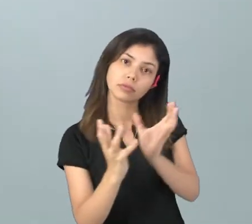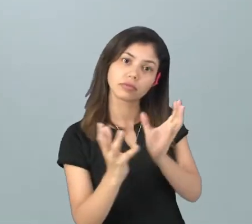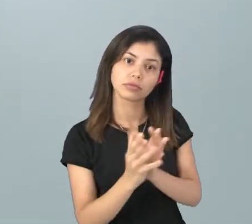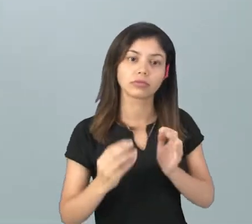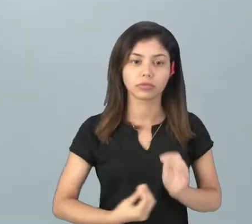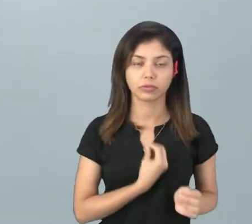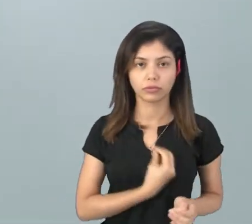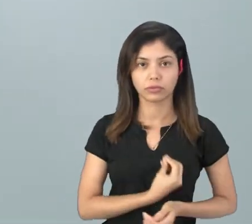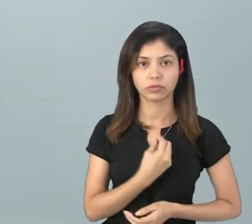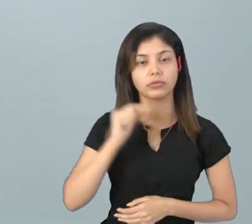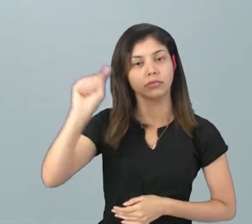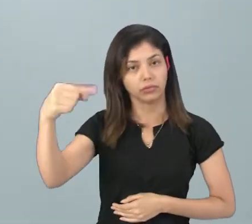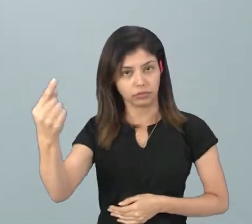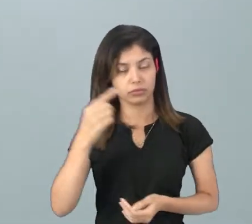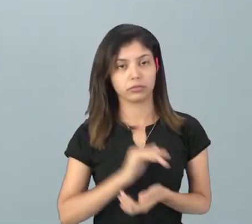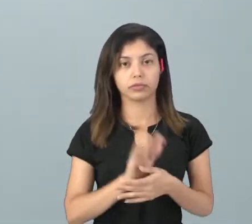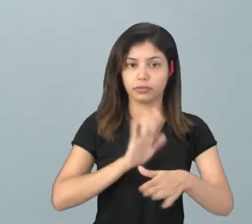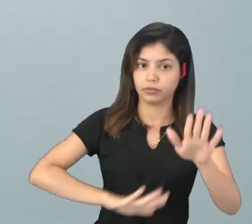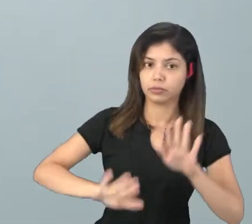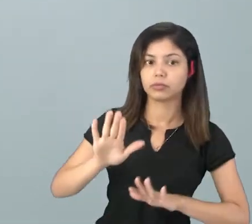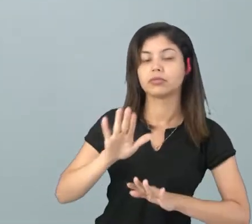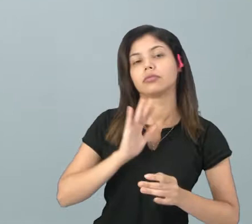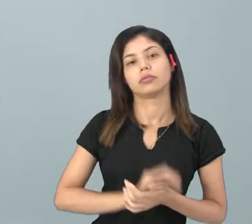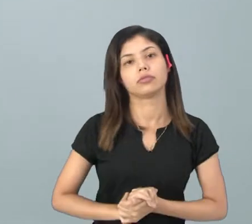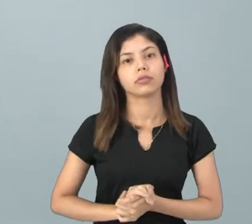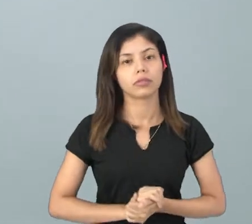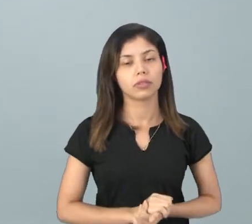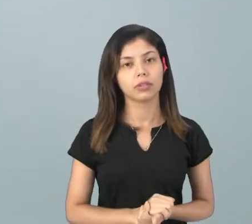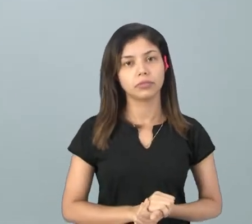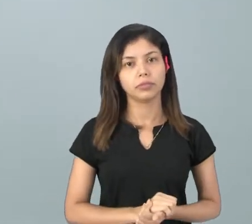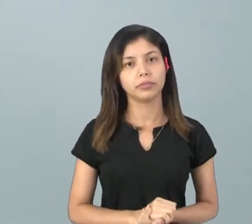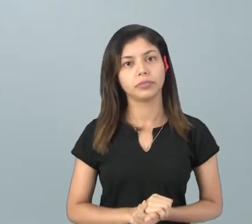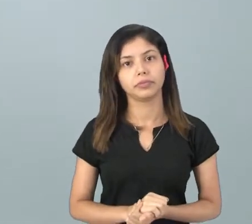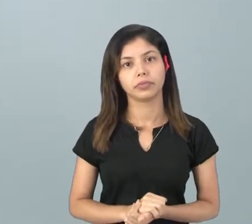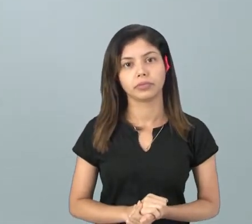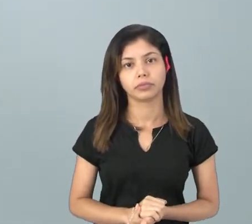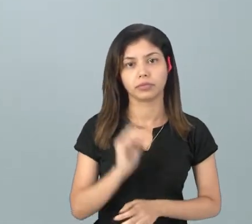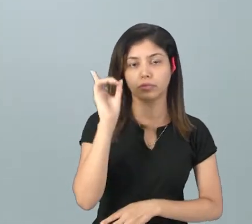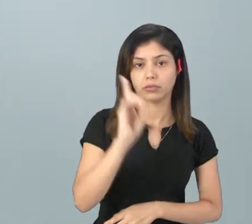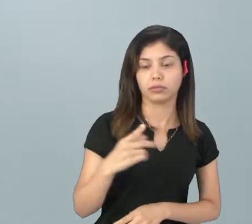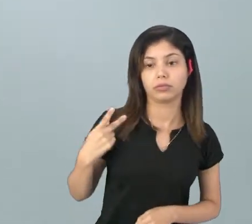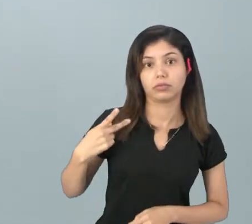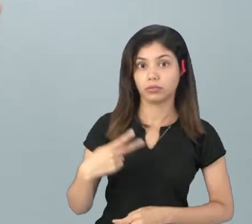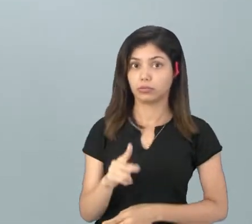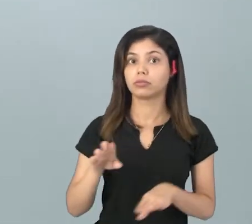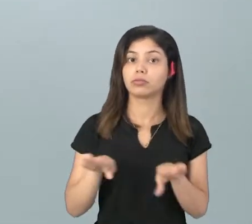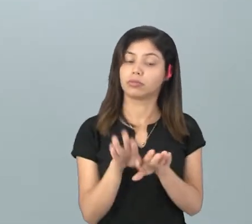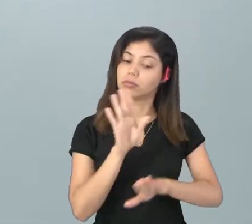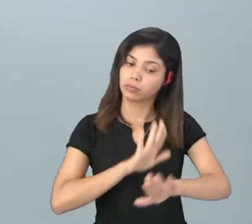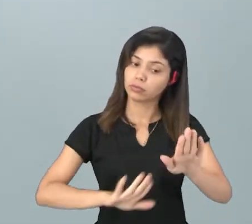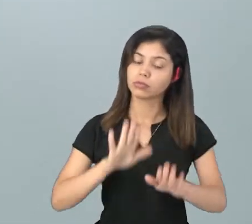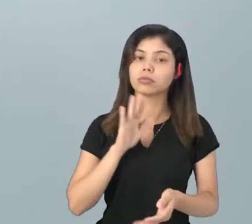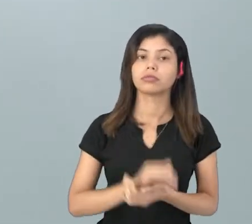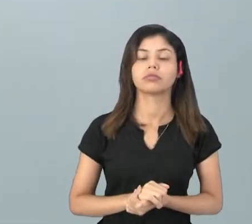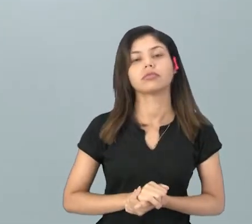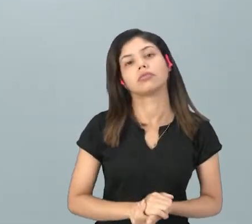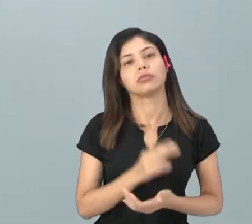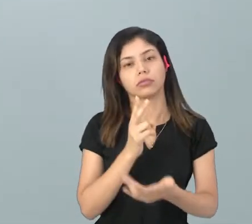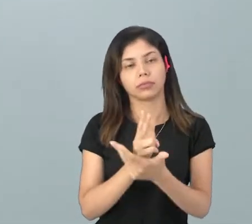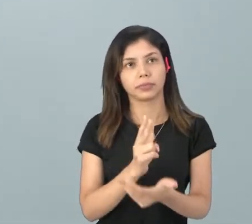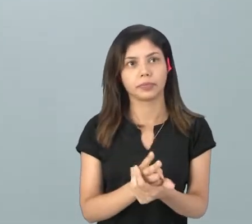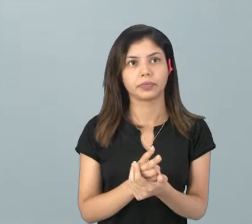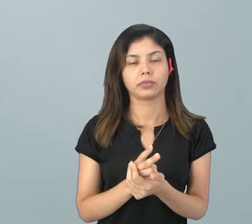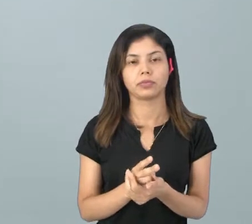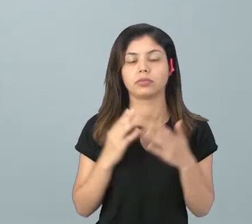aquela vida que foi colocada, os seus cuidados, né, é direito seu, é dever seu de cuidar e zelar pela